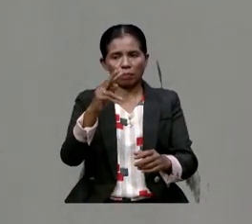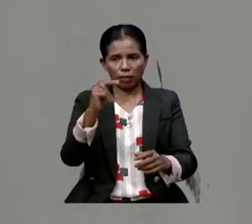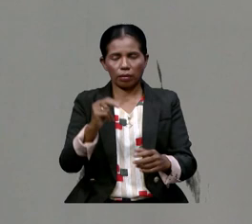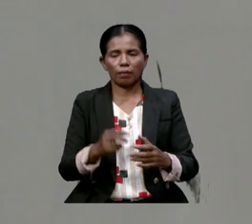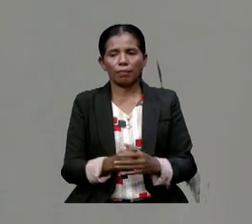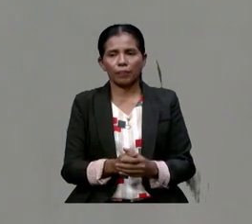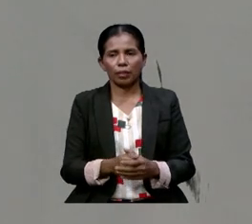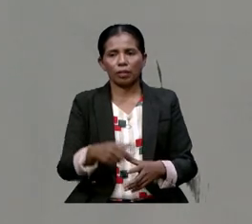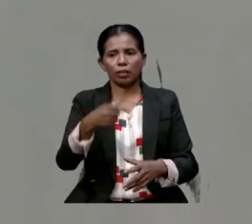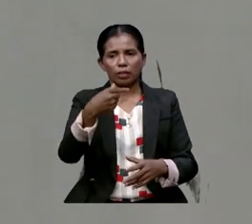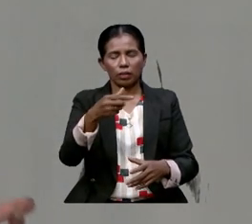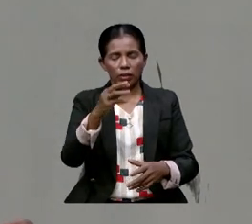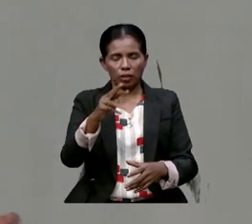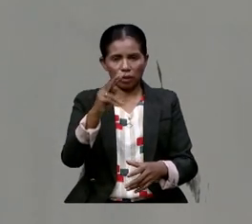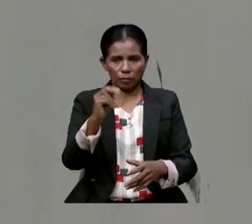E GMN,